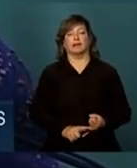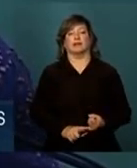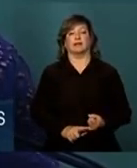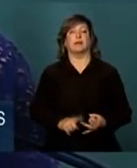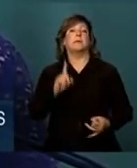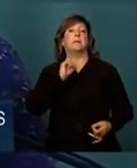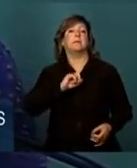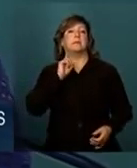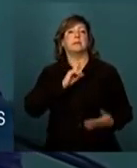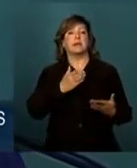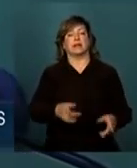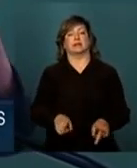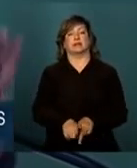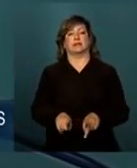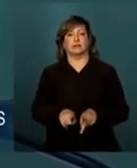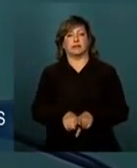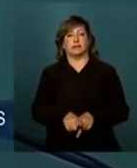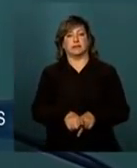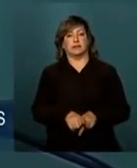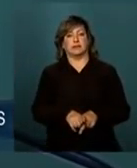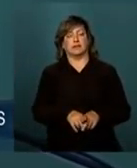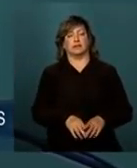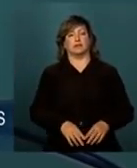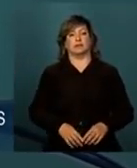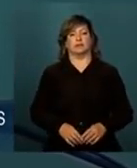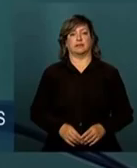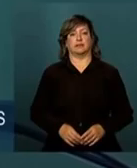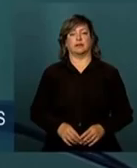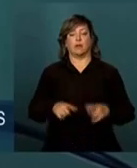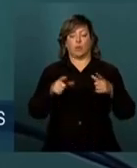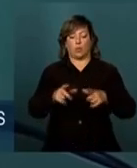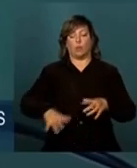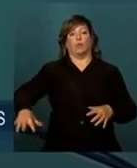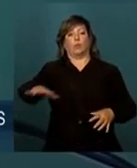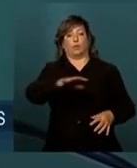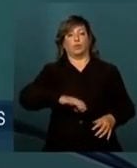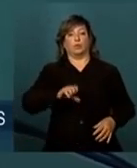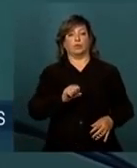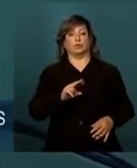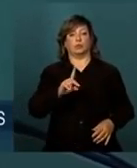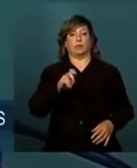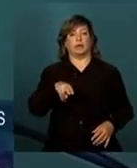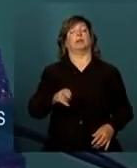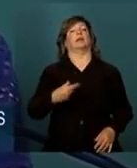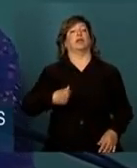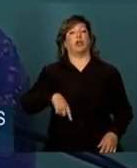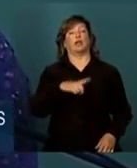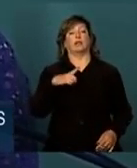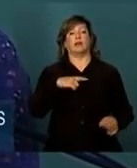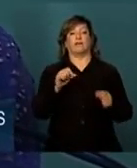no norte de Minas Gerais, enfim, na região da Sudene, nós estamos